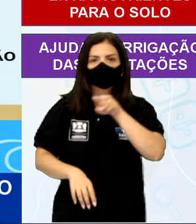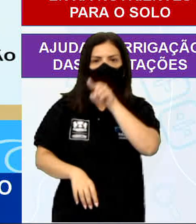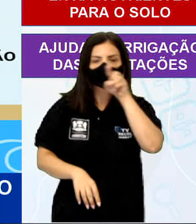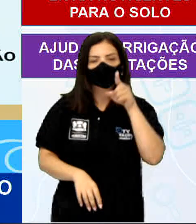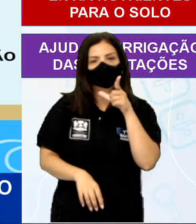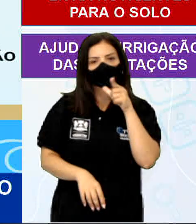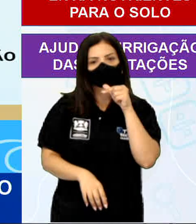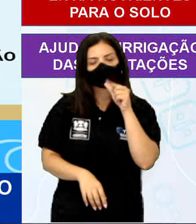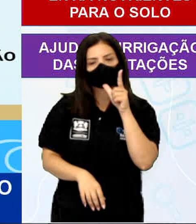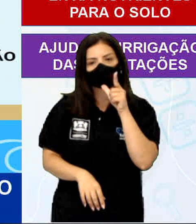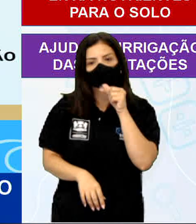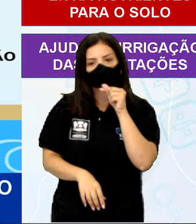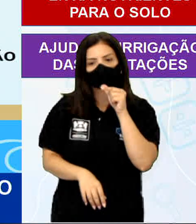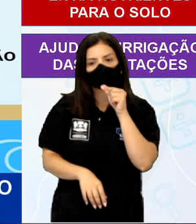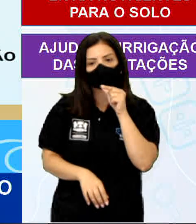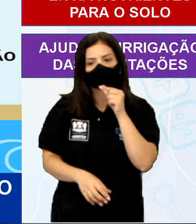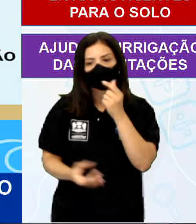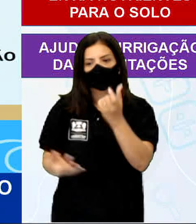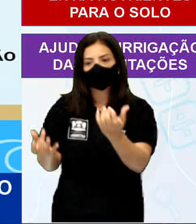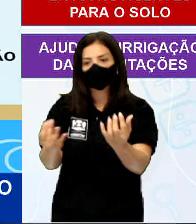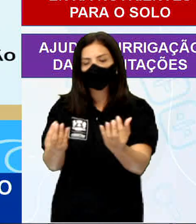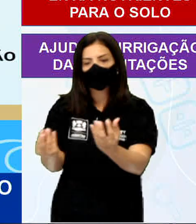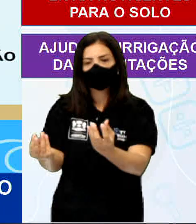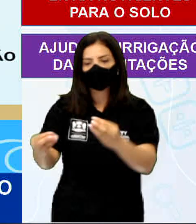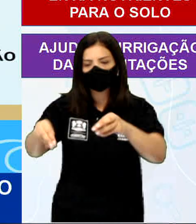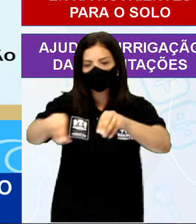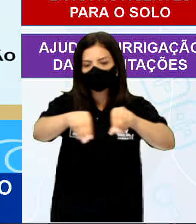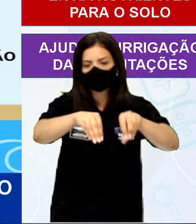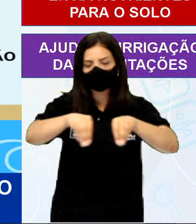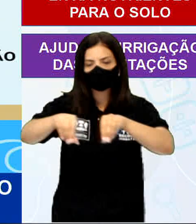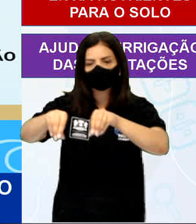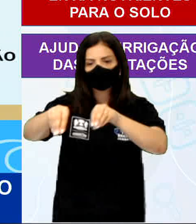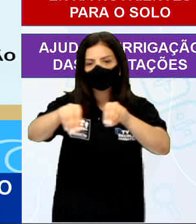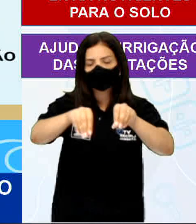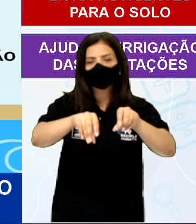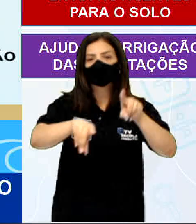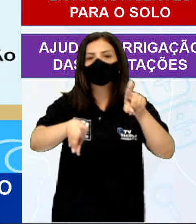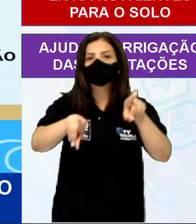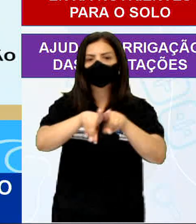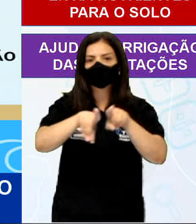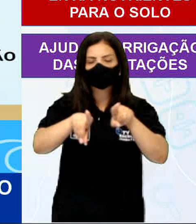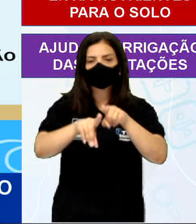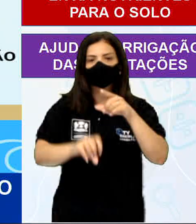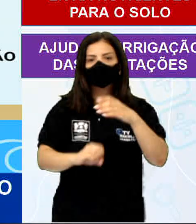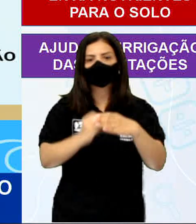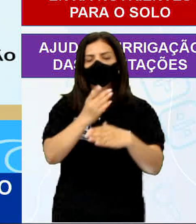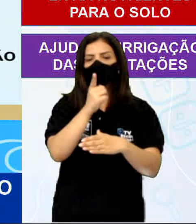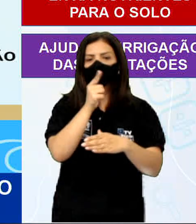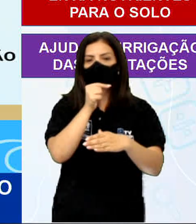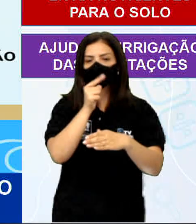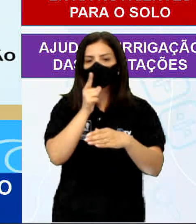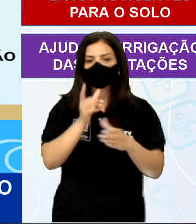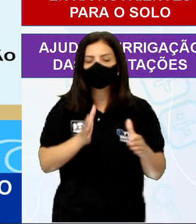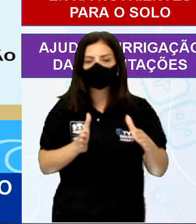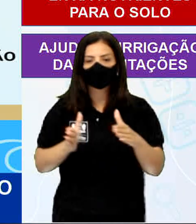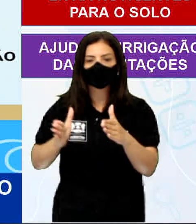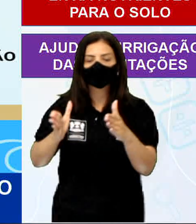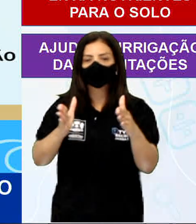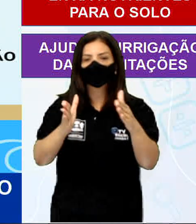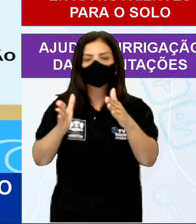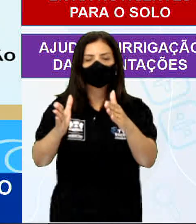solo, forma os rios e lagos, principalmente os rios subterrâneos, porque a